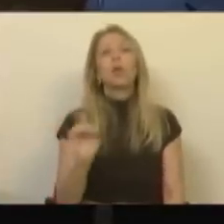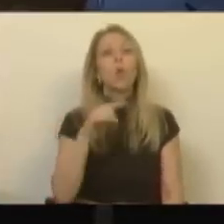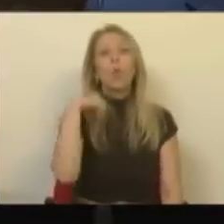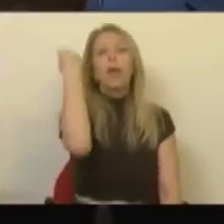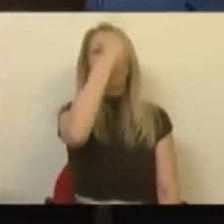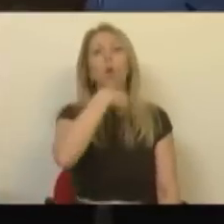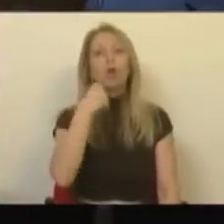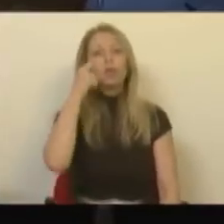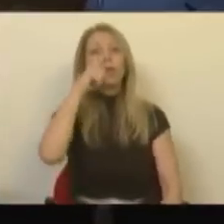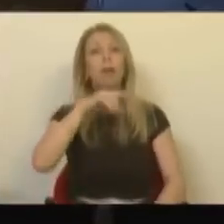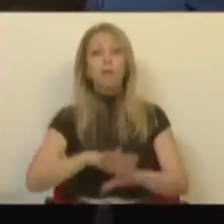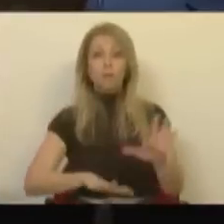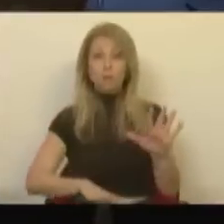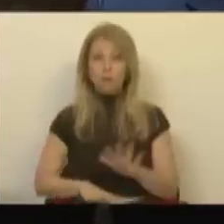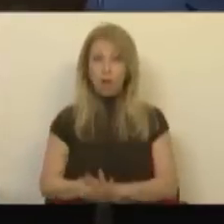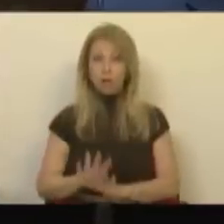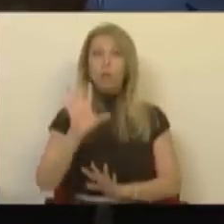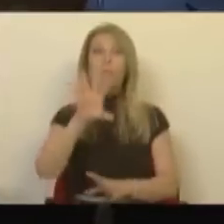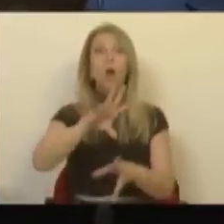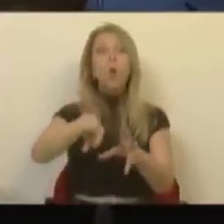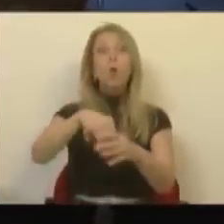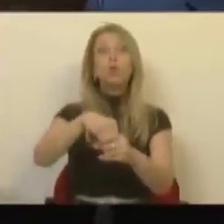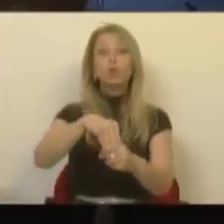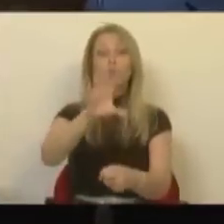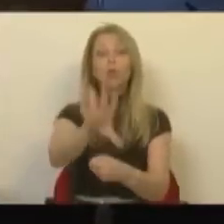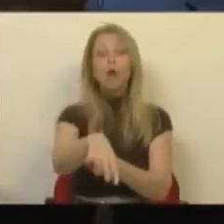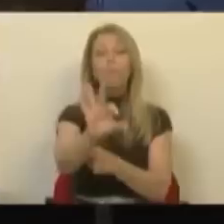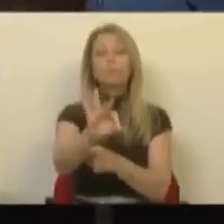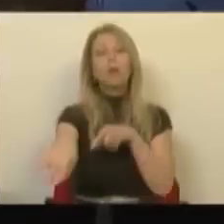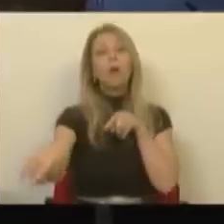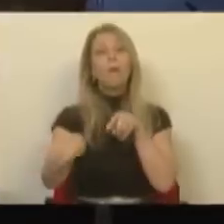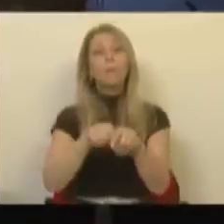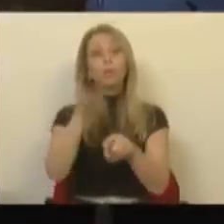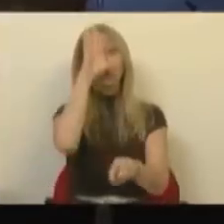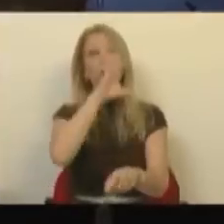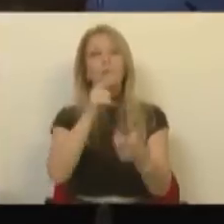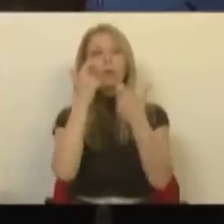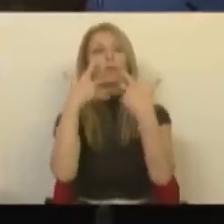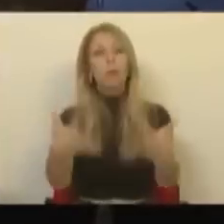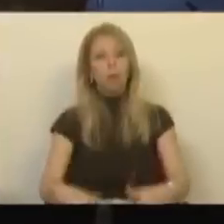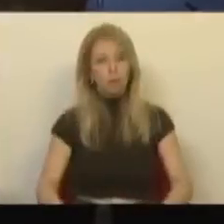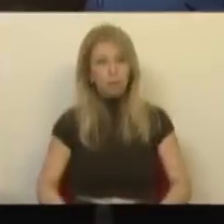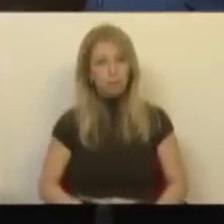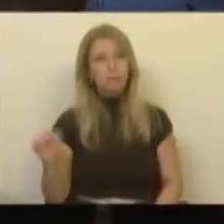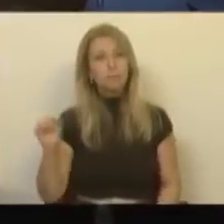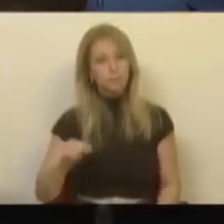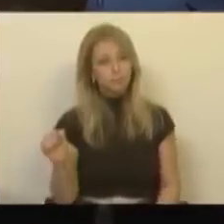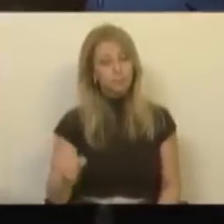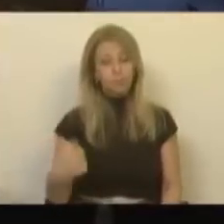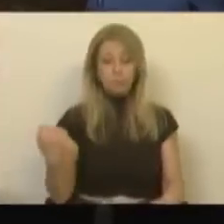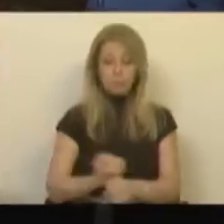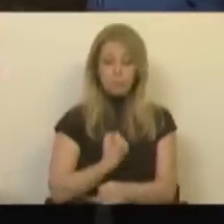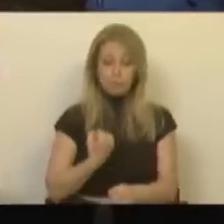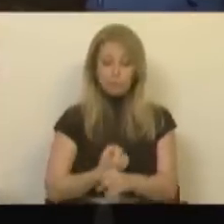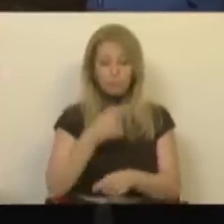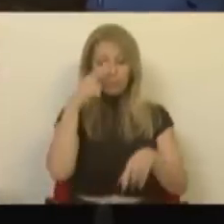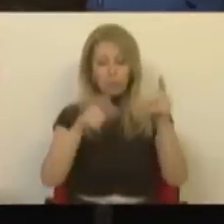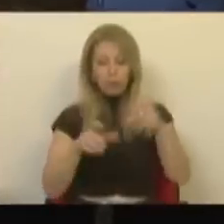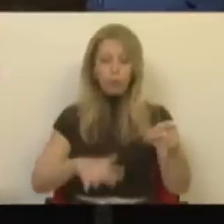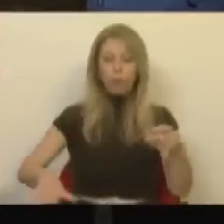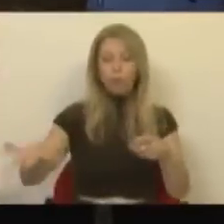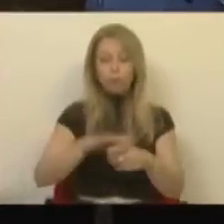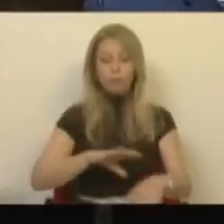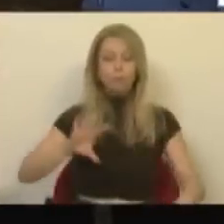rostos dos executantes Mas o conteúdo e as opções políticas do governo o que os trabalhadores o povo e o país